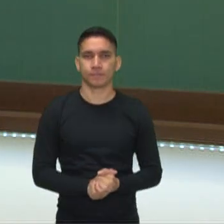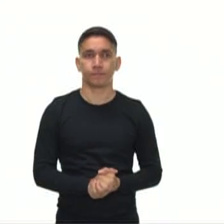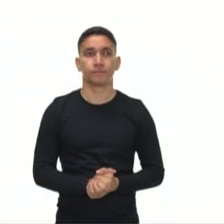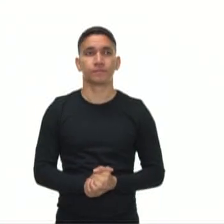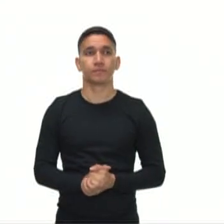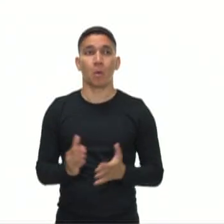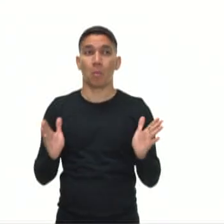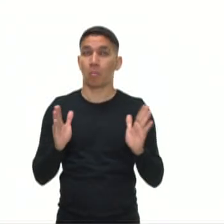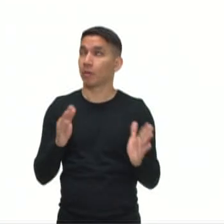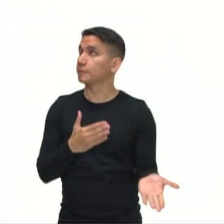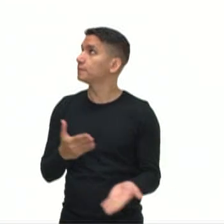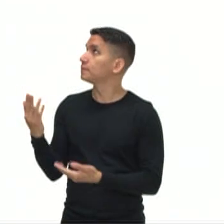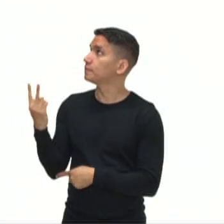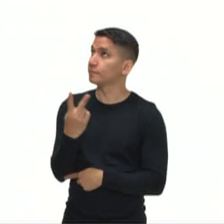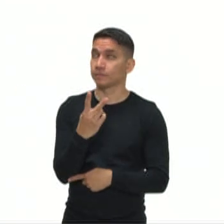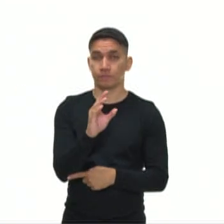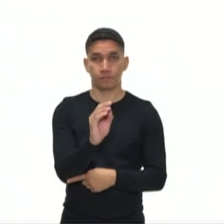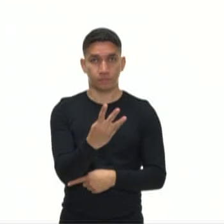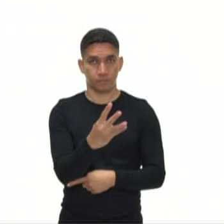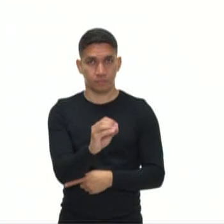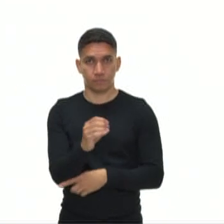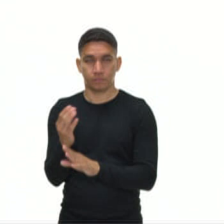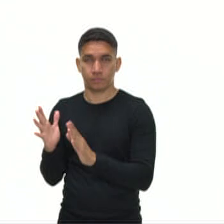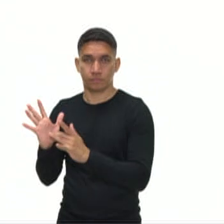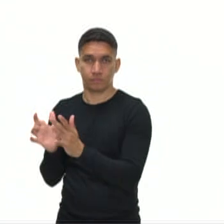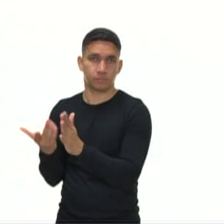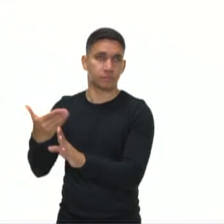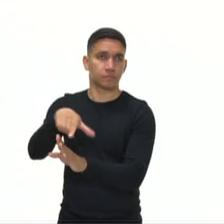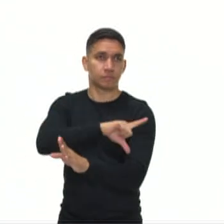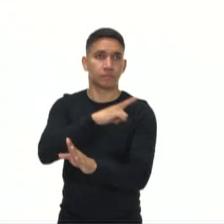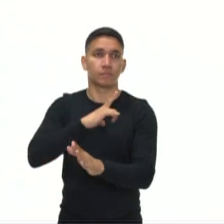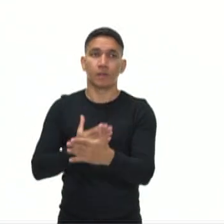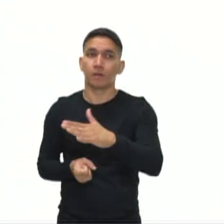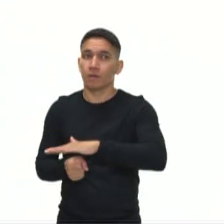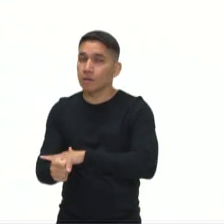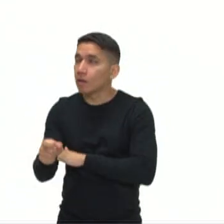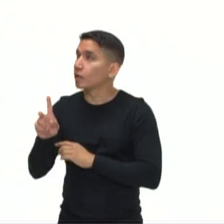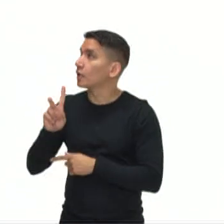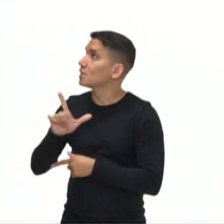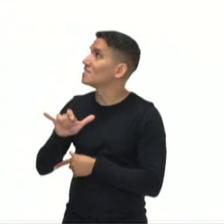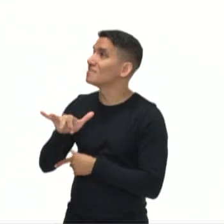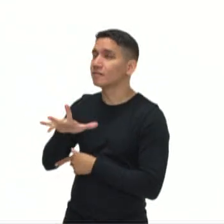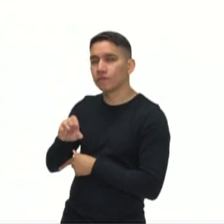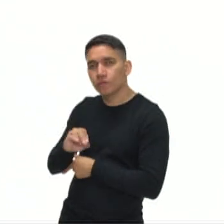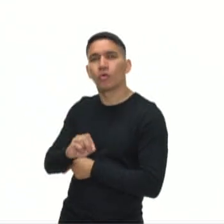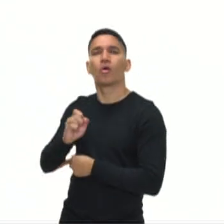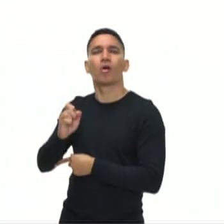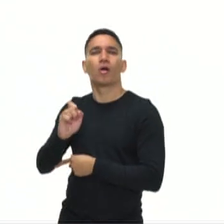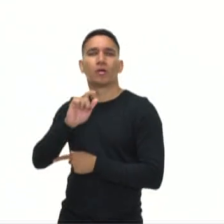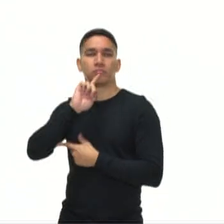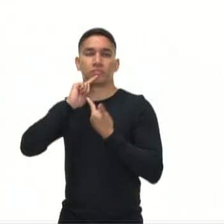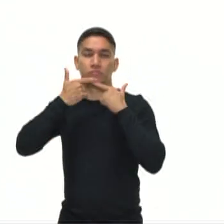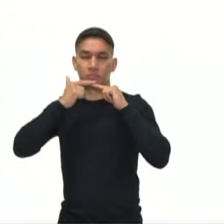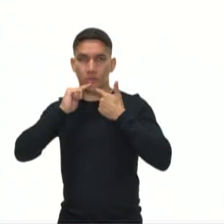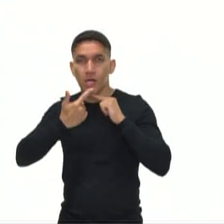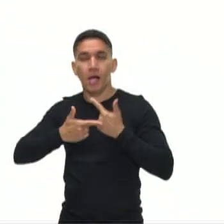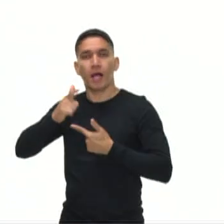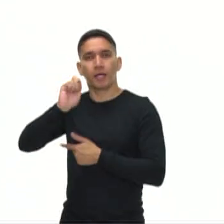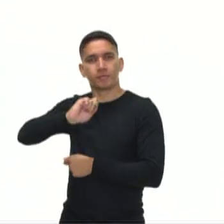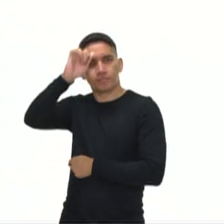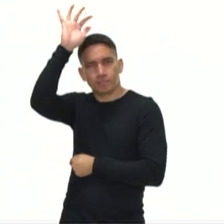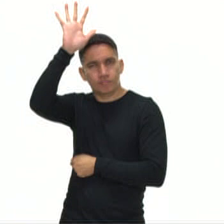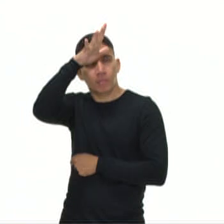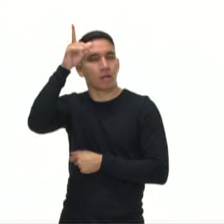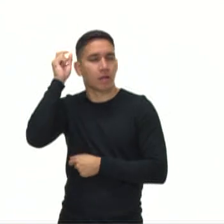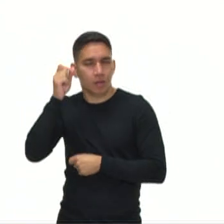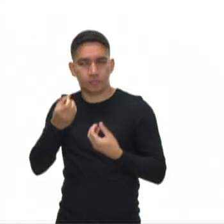240 a.C., Livio Andrônico introduz a tragédia grega em Roma. A partir de 214 a.C., o teatro romano ganha período